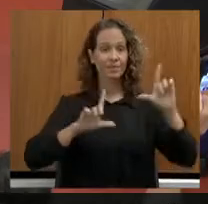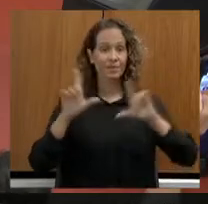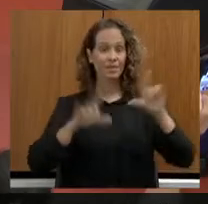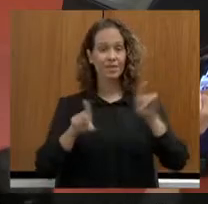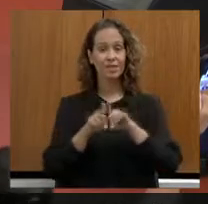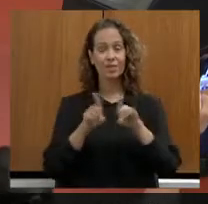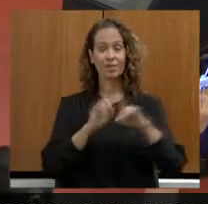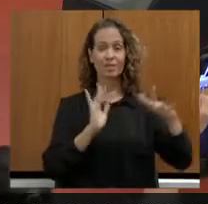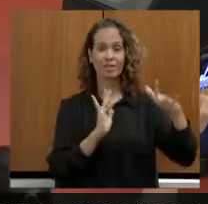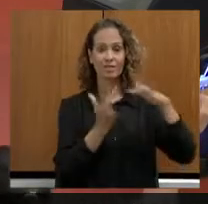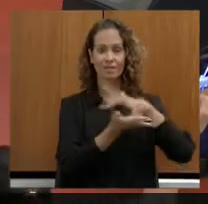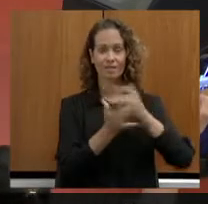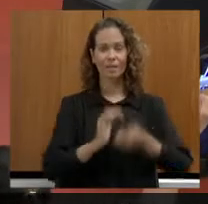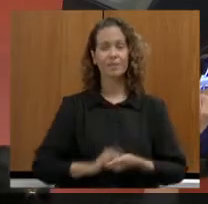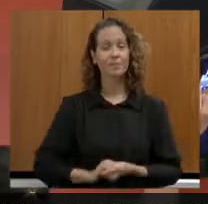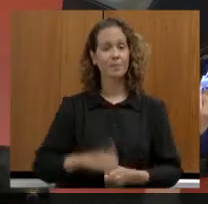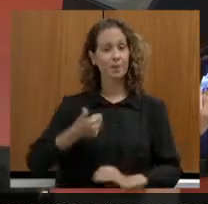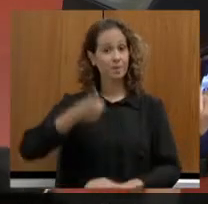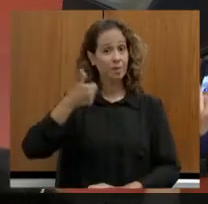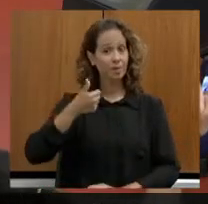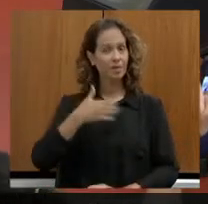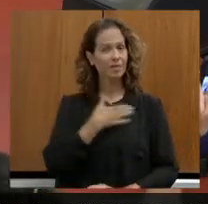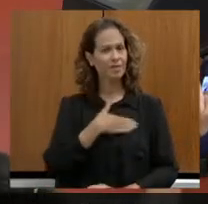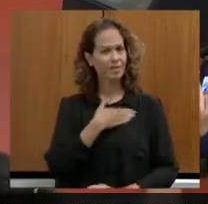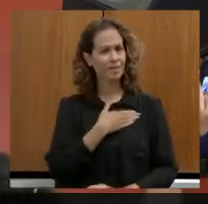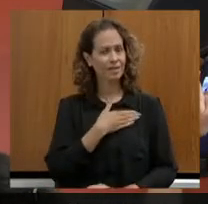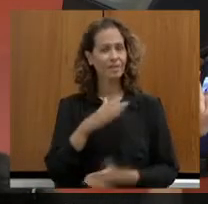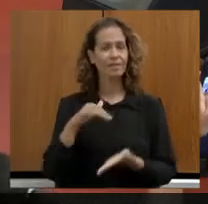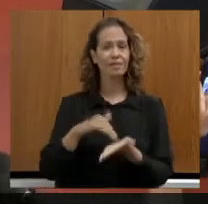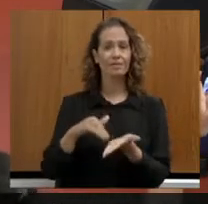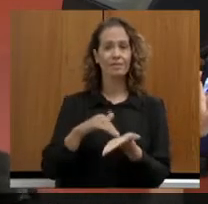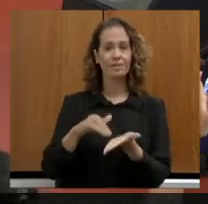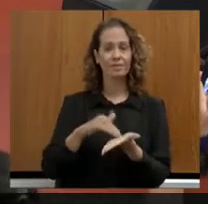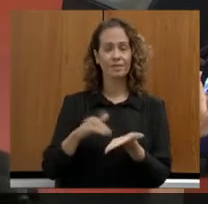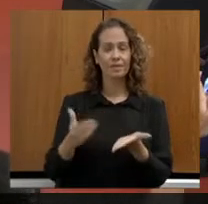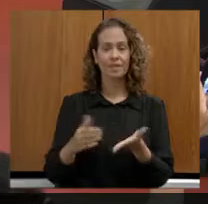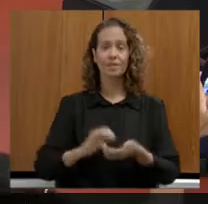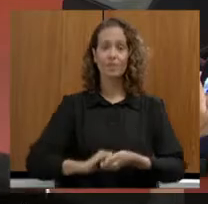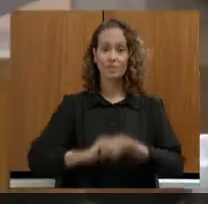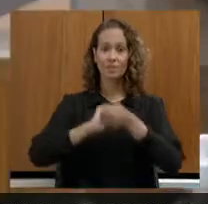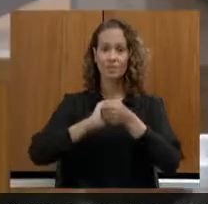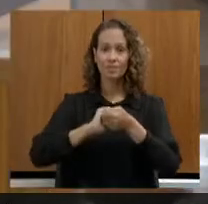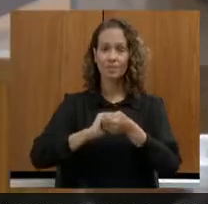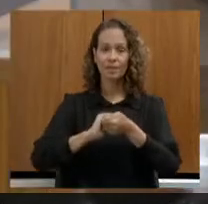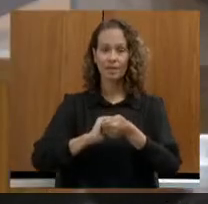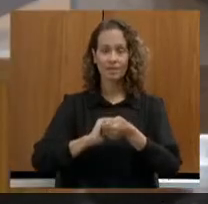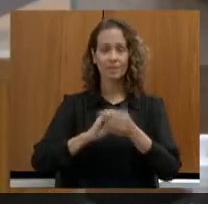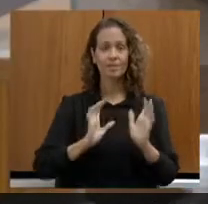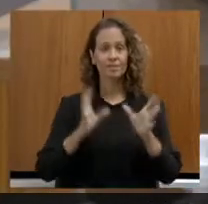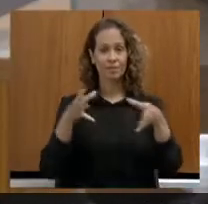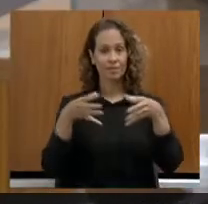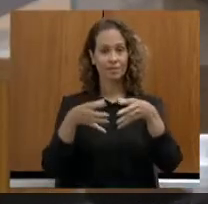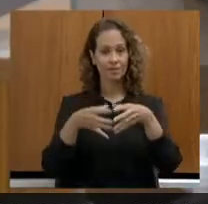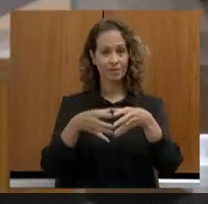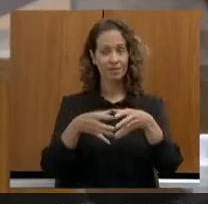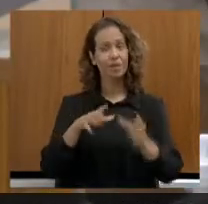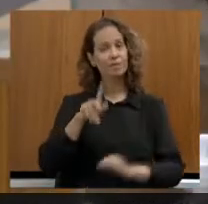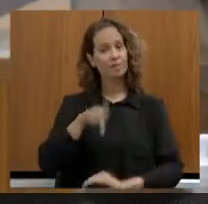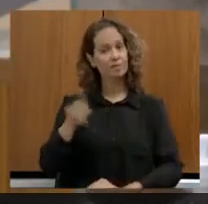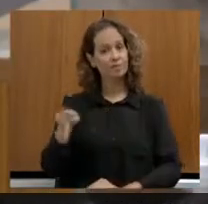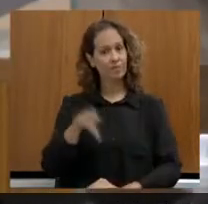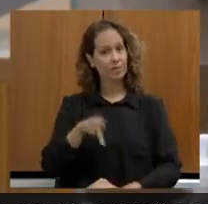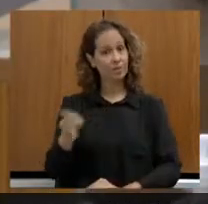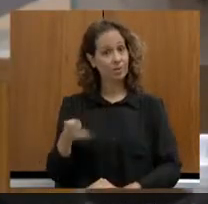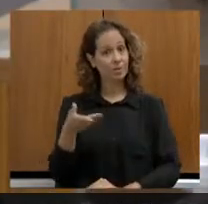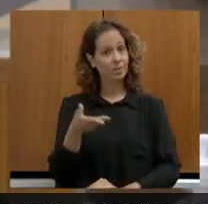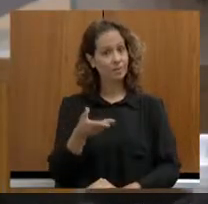sociais Primeiro lugar eu gostaria secretária de complementar os professores que